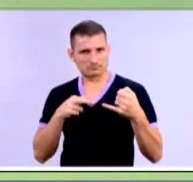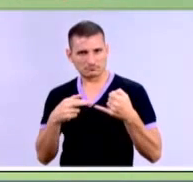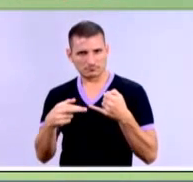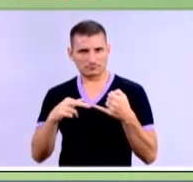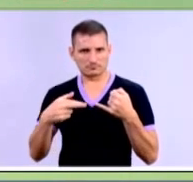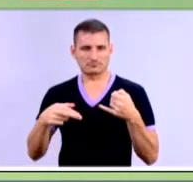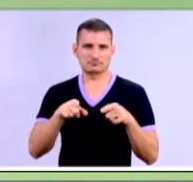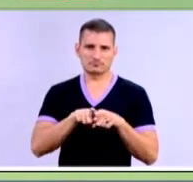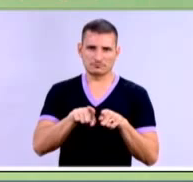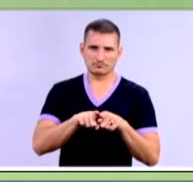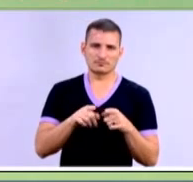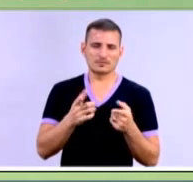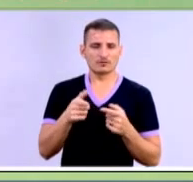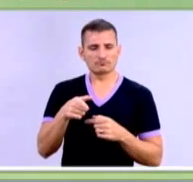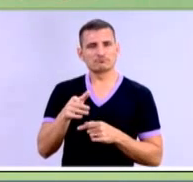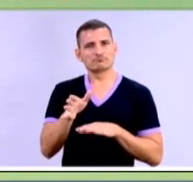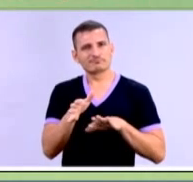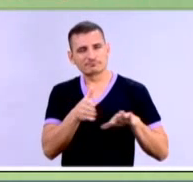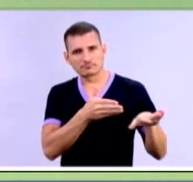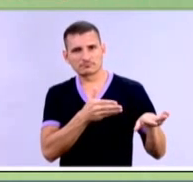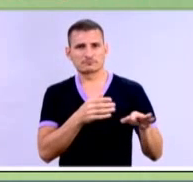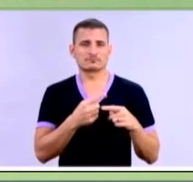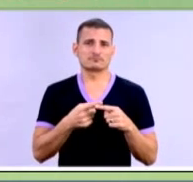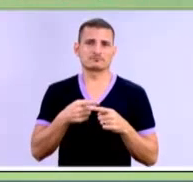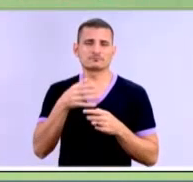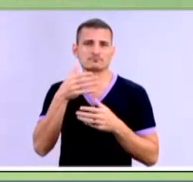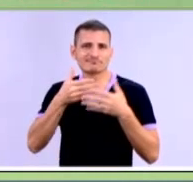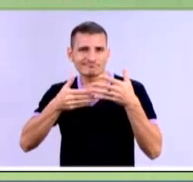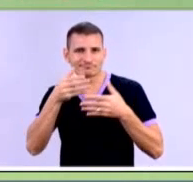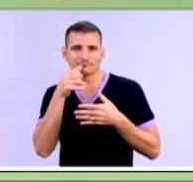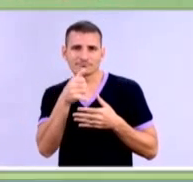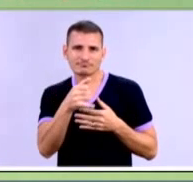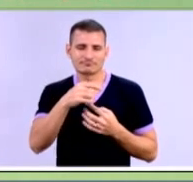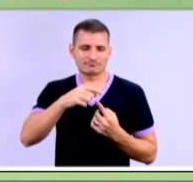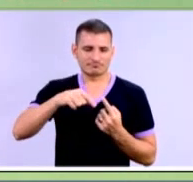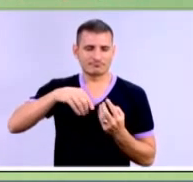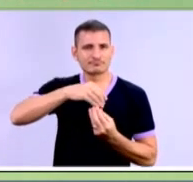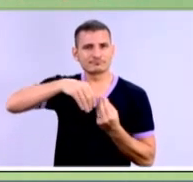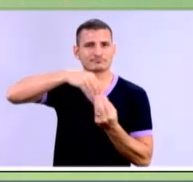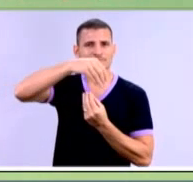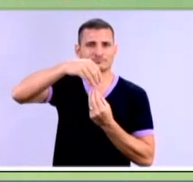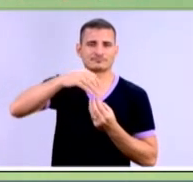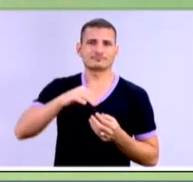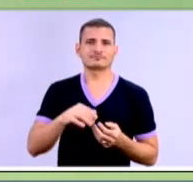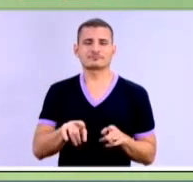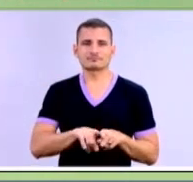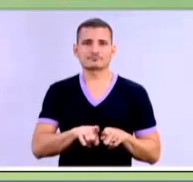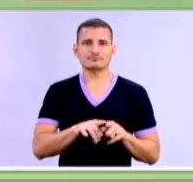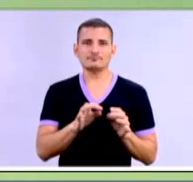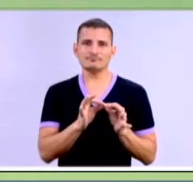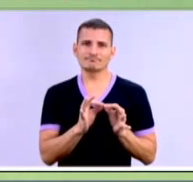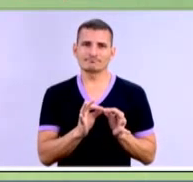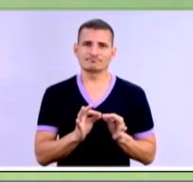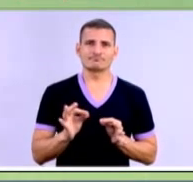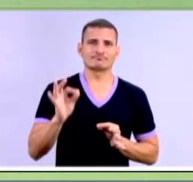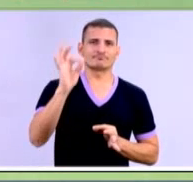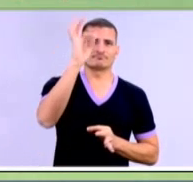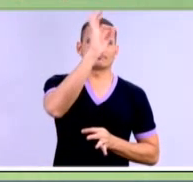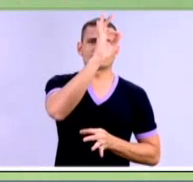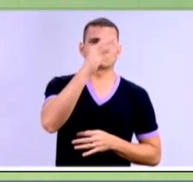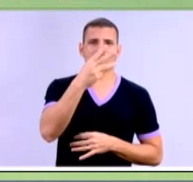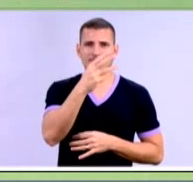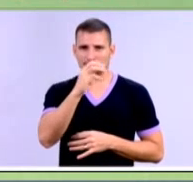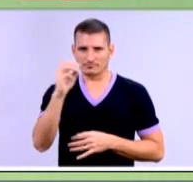foi eliminado pelo fato da interferência eletromagnética. E a distância aproximada, de aproximadamente